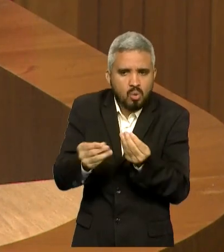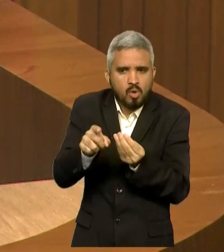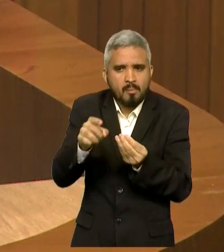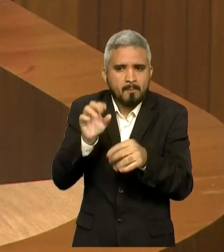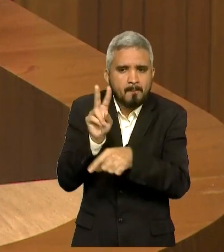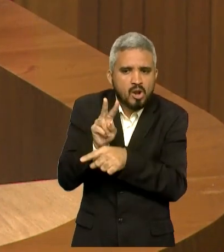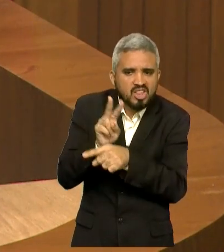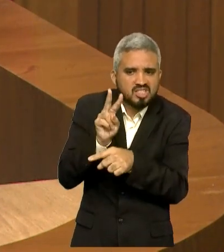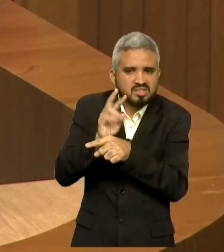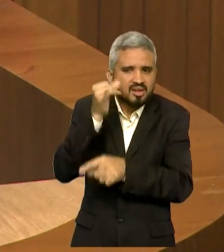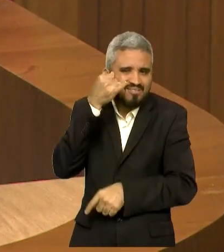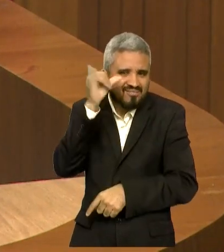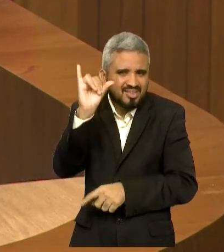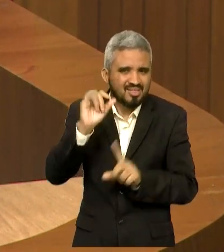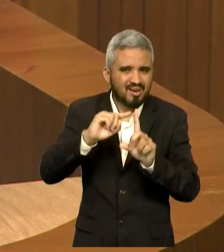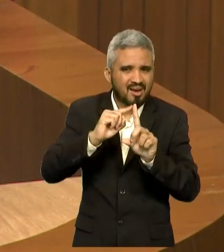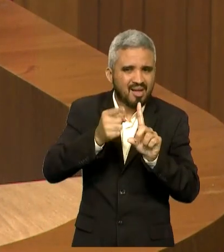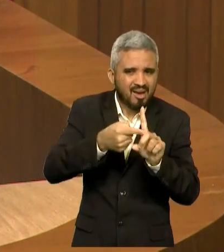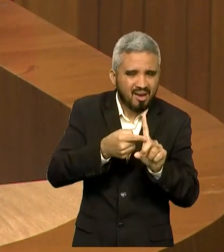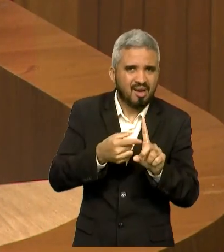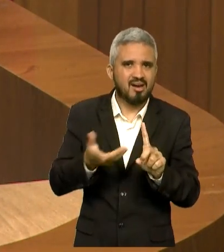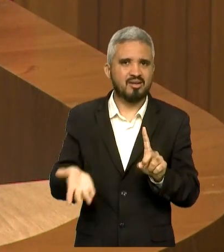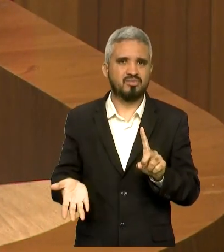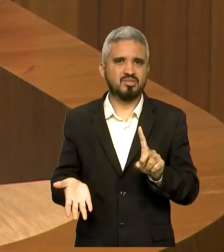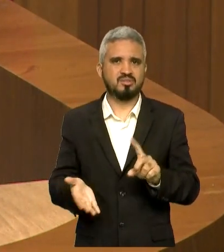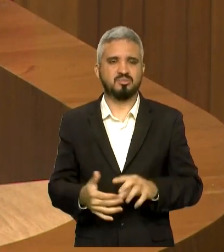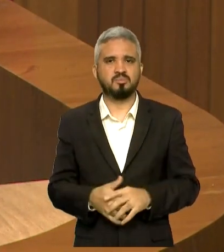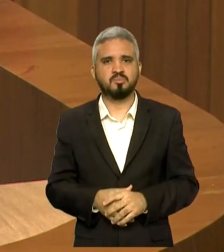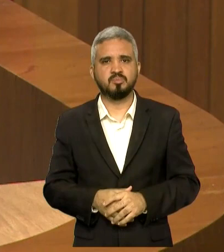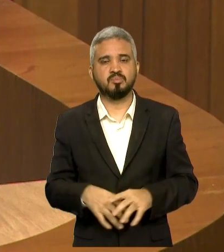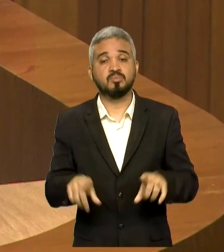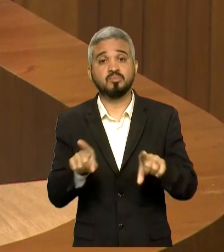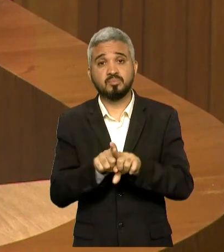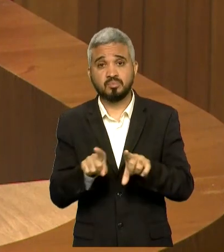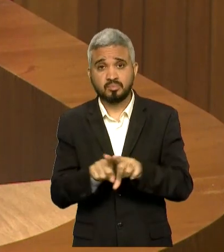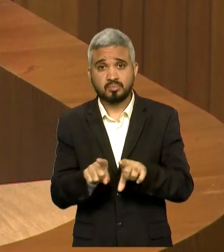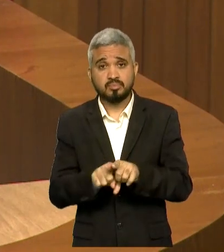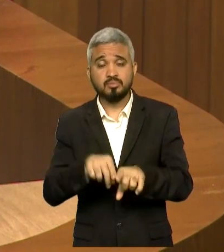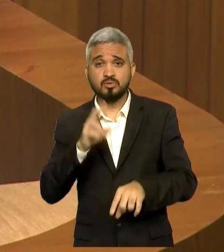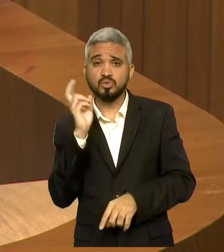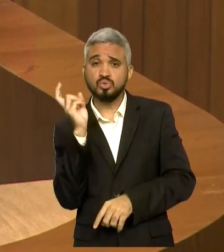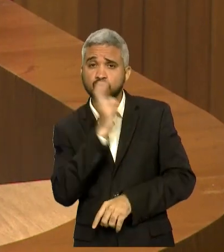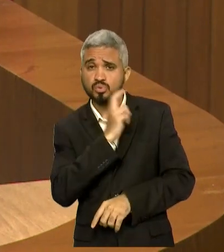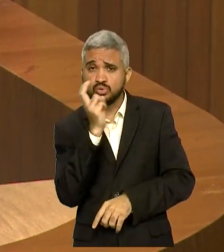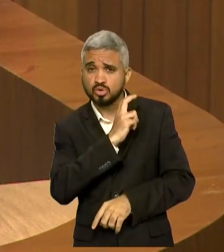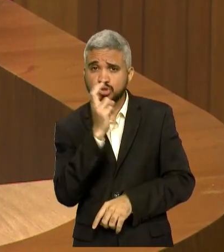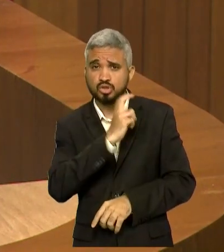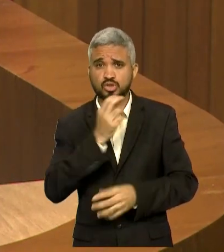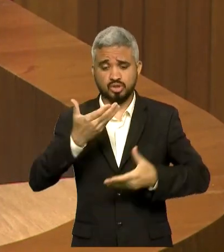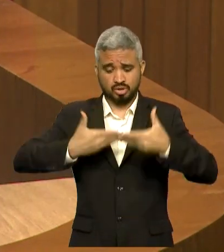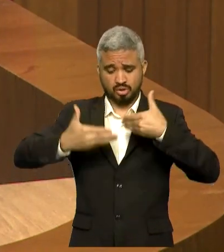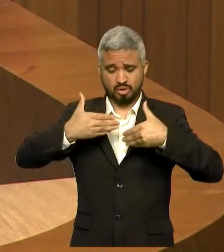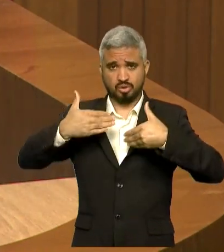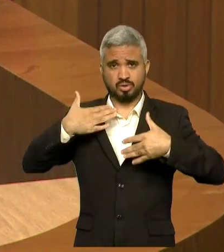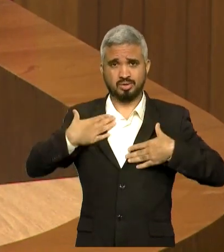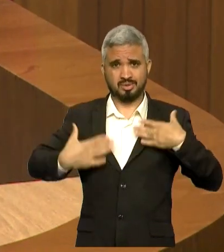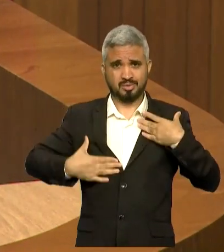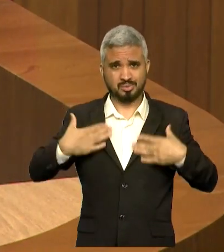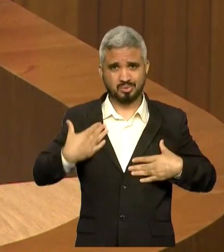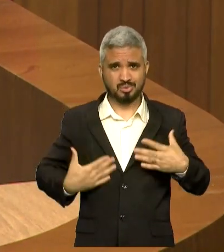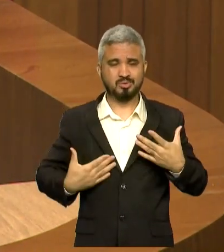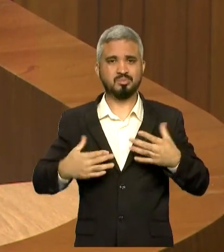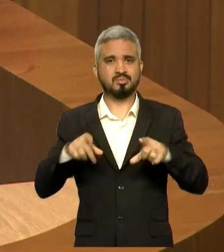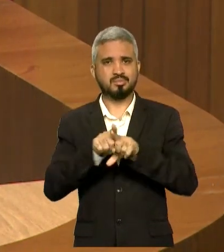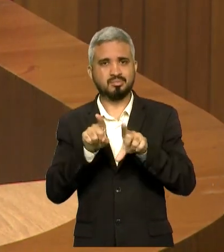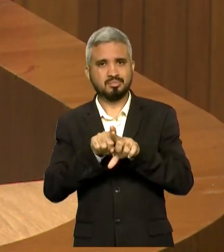com relação a atendimento a situações urgentes de saúde da mulher, encaminhamento a serviço especializado.